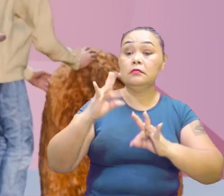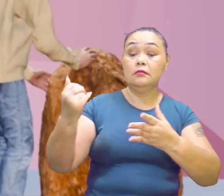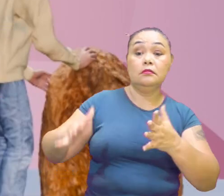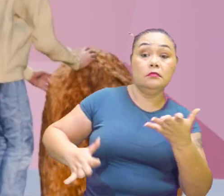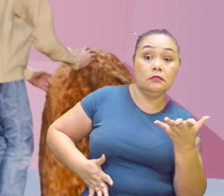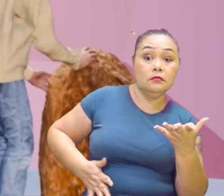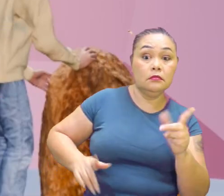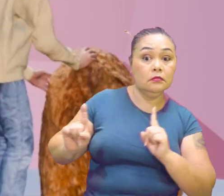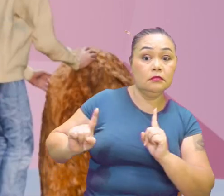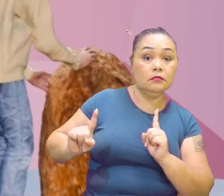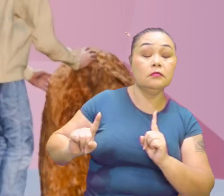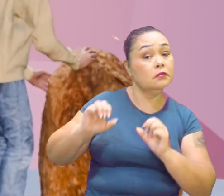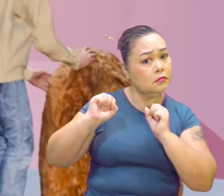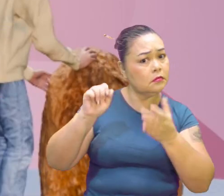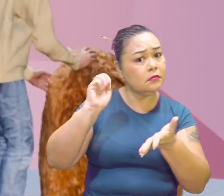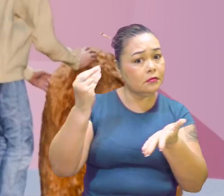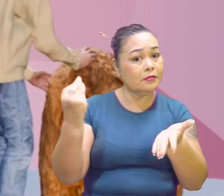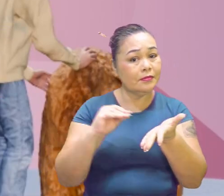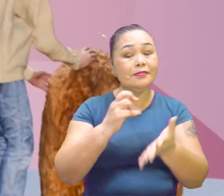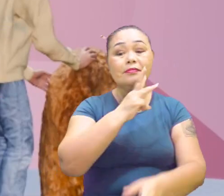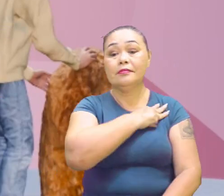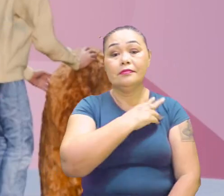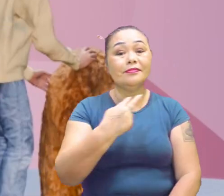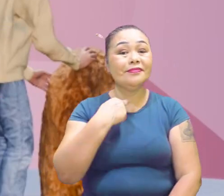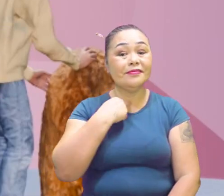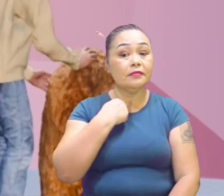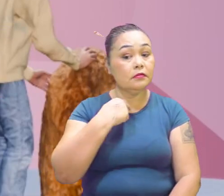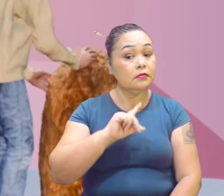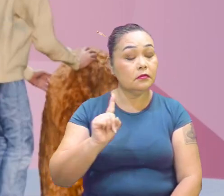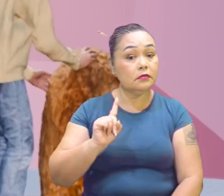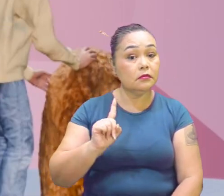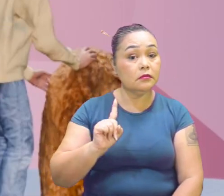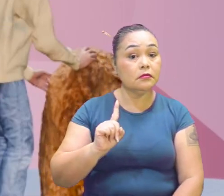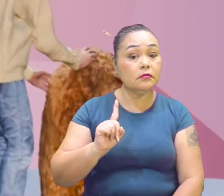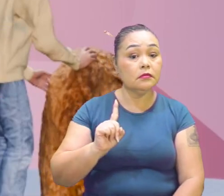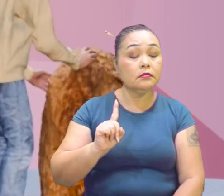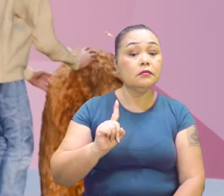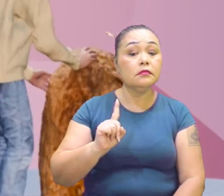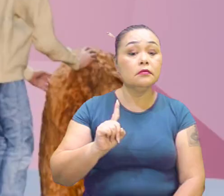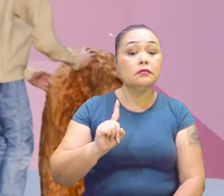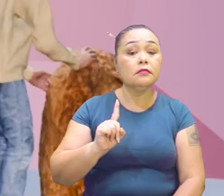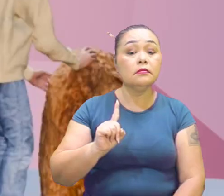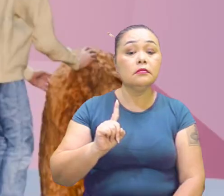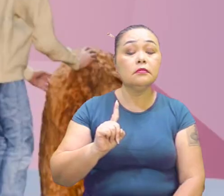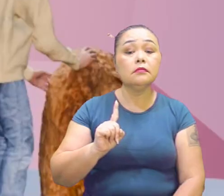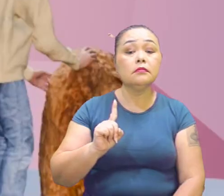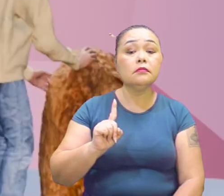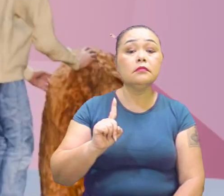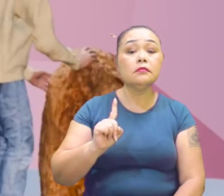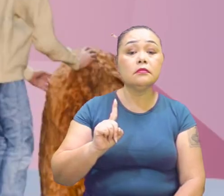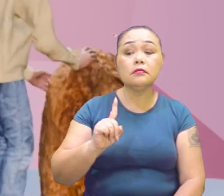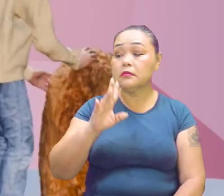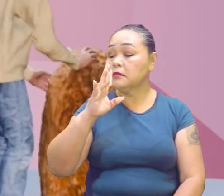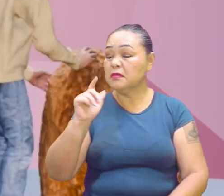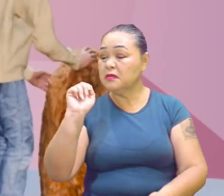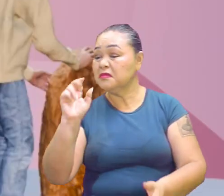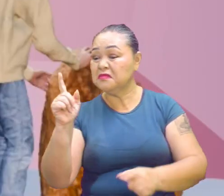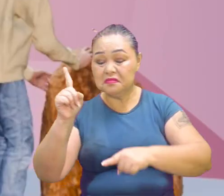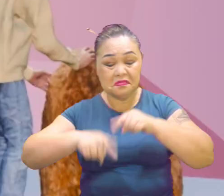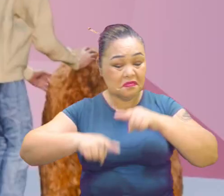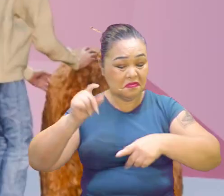os bandidos. Pode fazer isso, terceiro ano? Não pode. Não pode fazer isso. Entendeu? Não pode